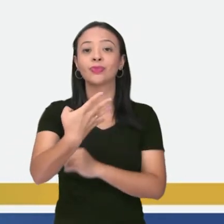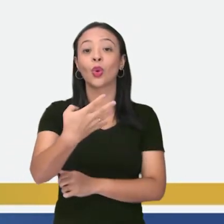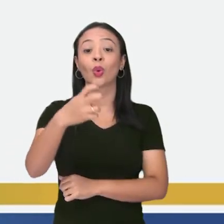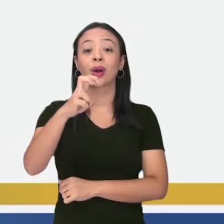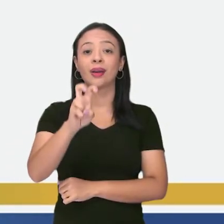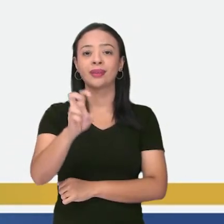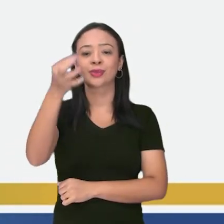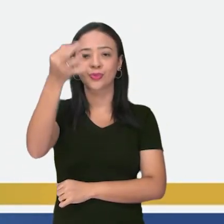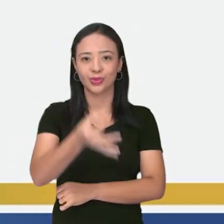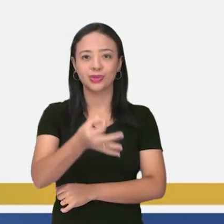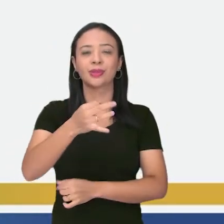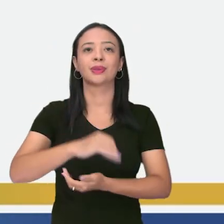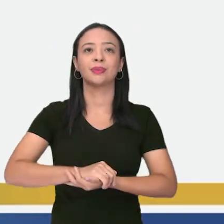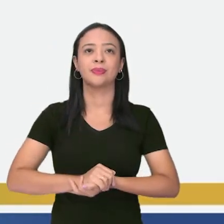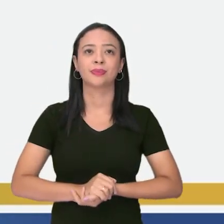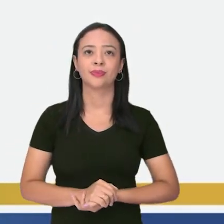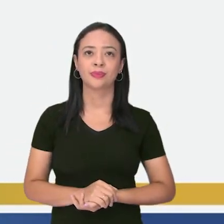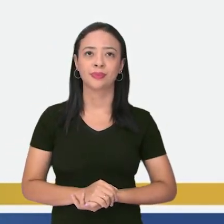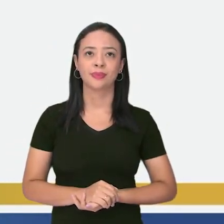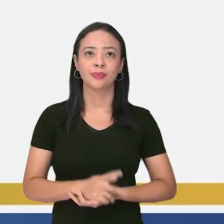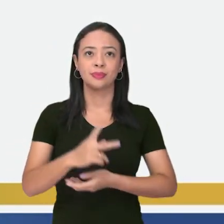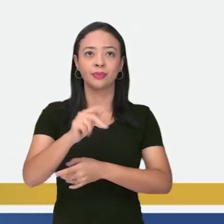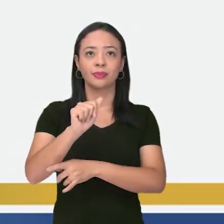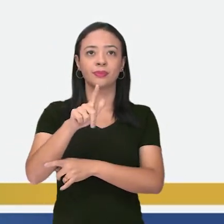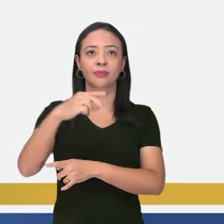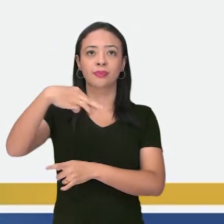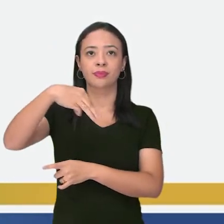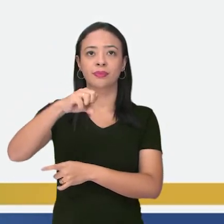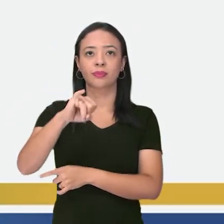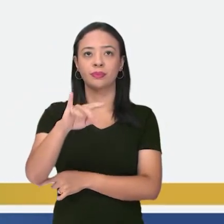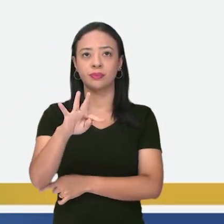dizer 45%. E o palmito,